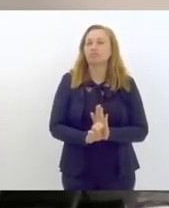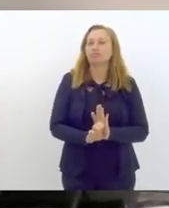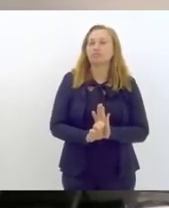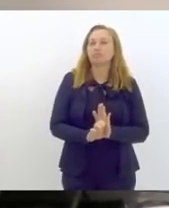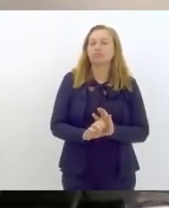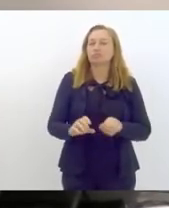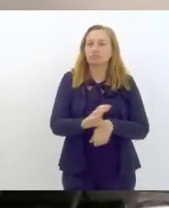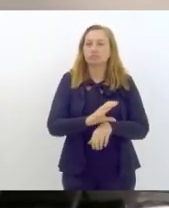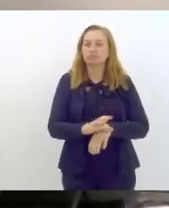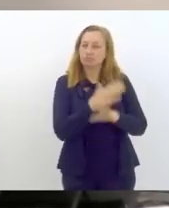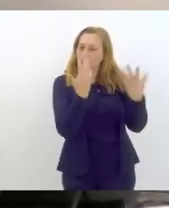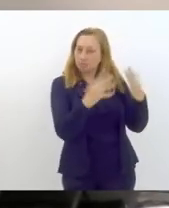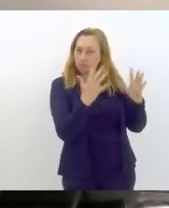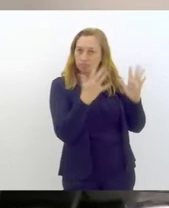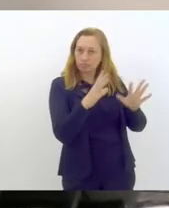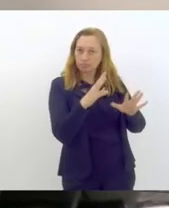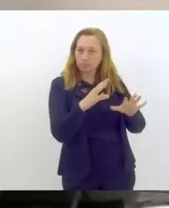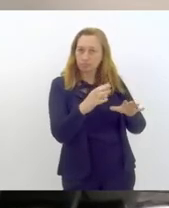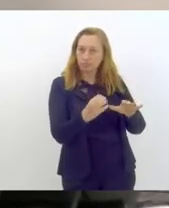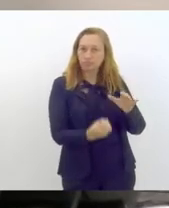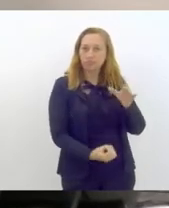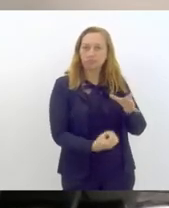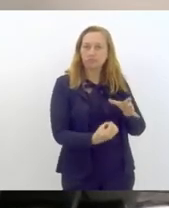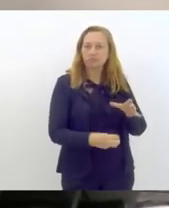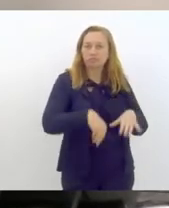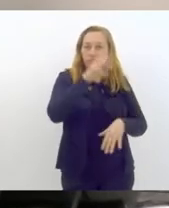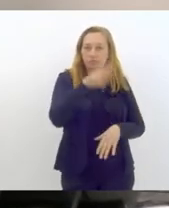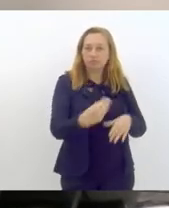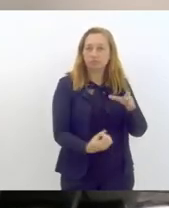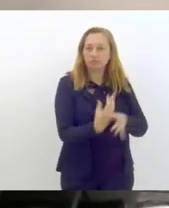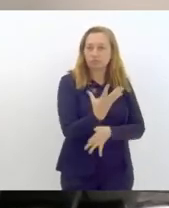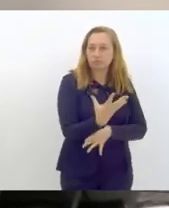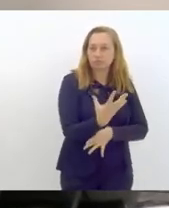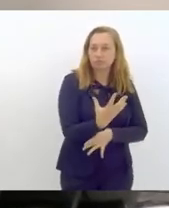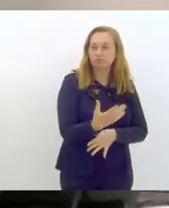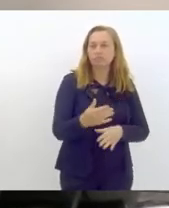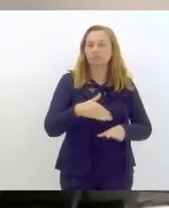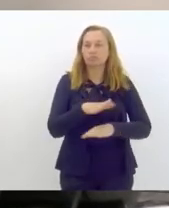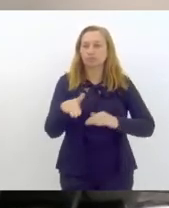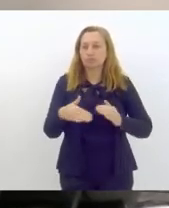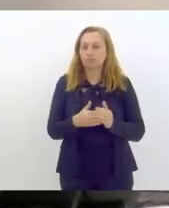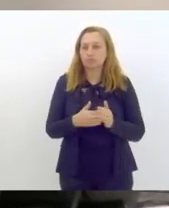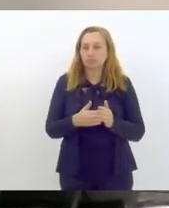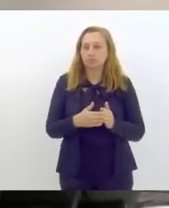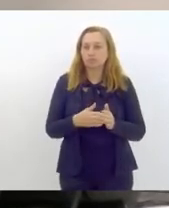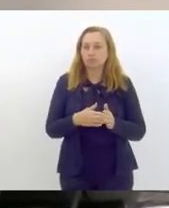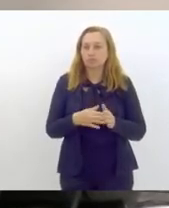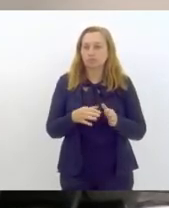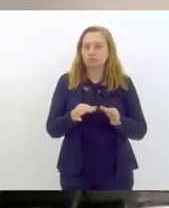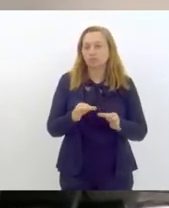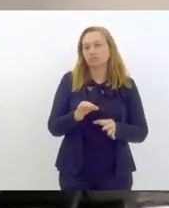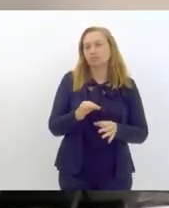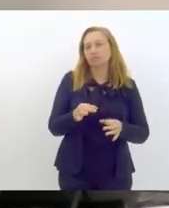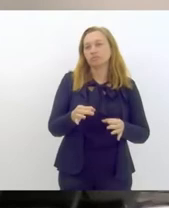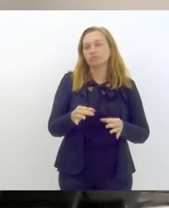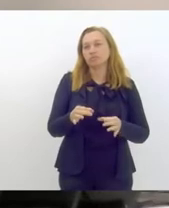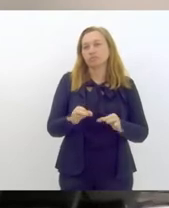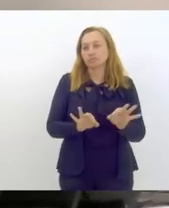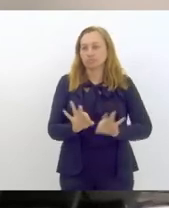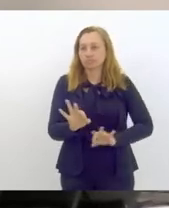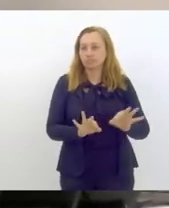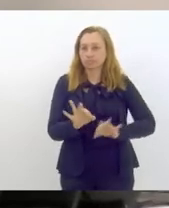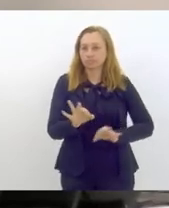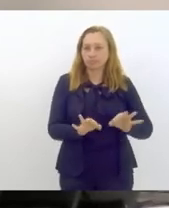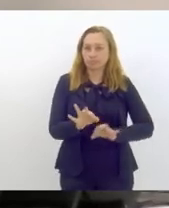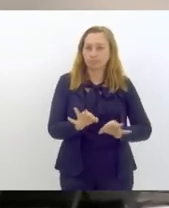e fazer aqui todas as diligências necessárias para que seja efetivada e a discussão vá a plenário para que a ideia